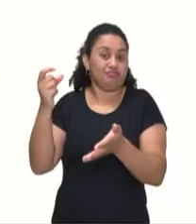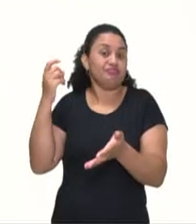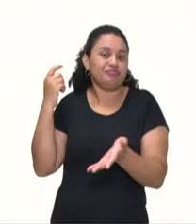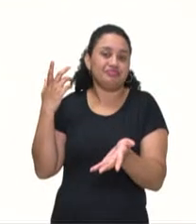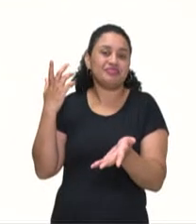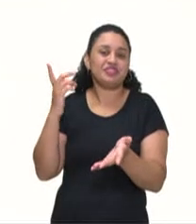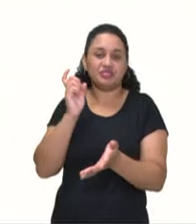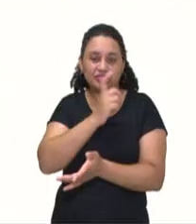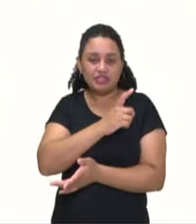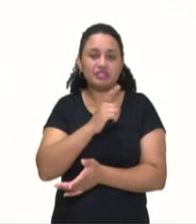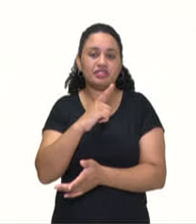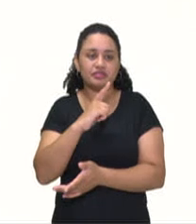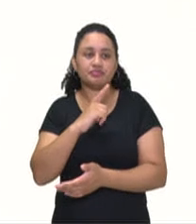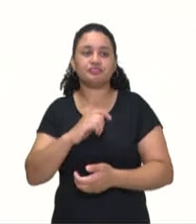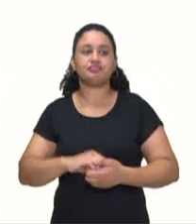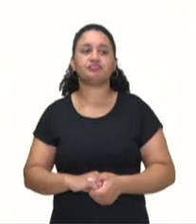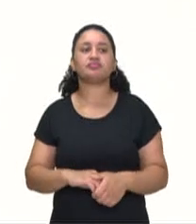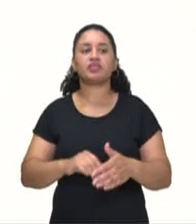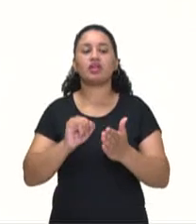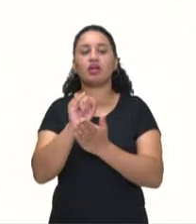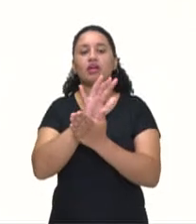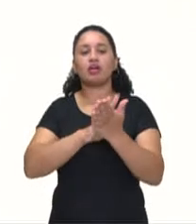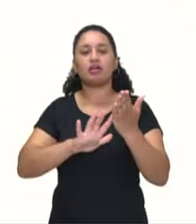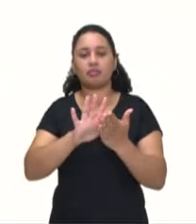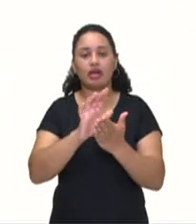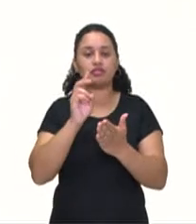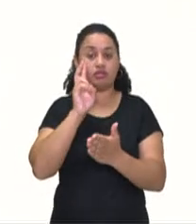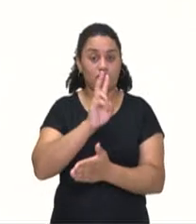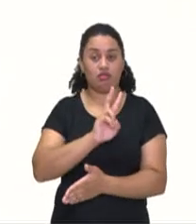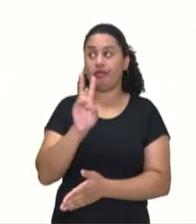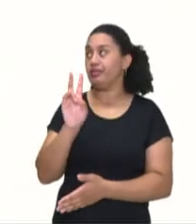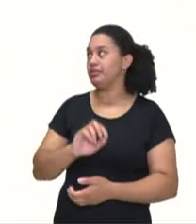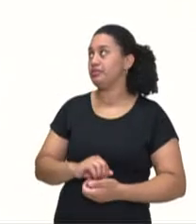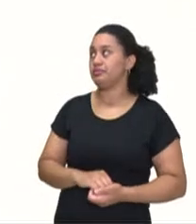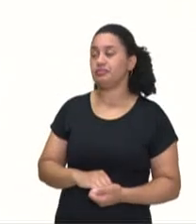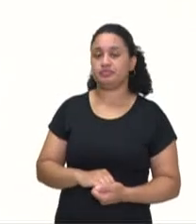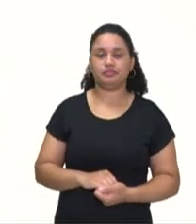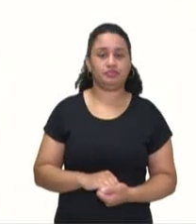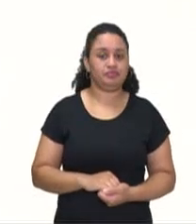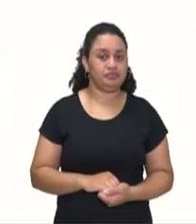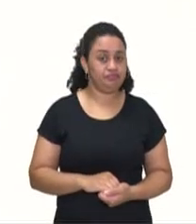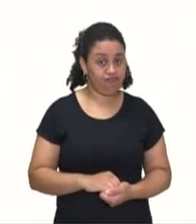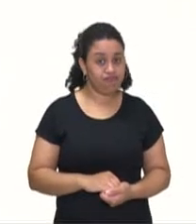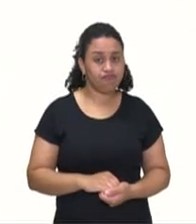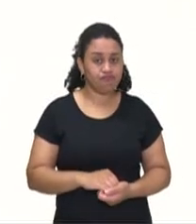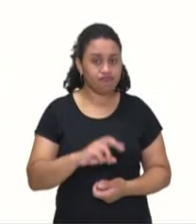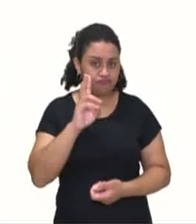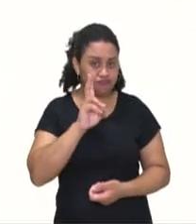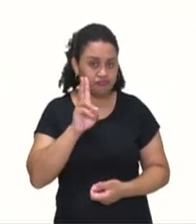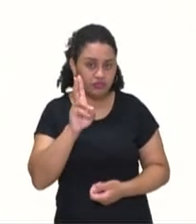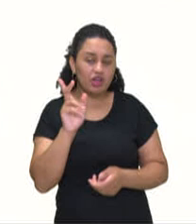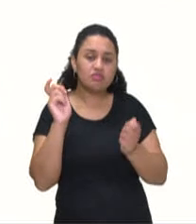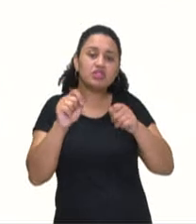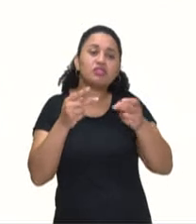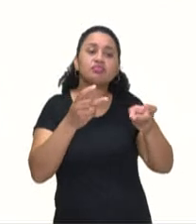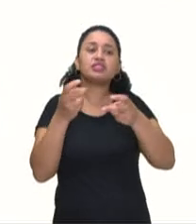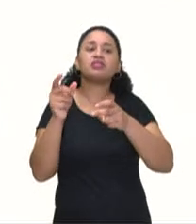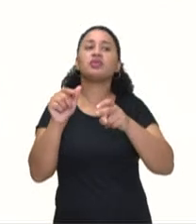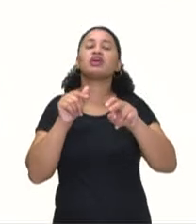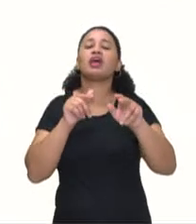Nessas imagens, é possível perceber técnicas de sombreamentos nas figuras, que seriam